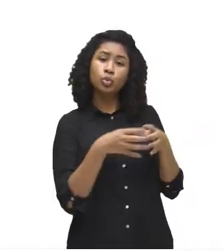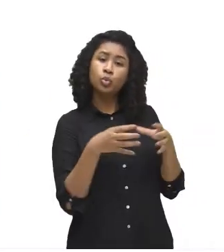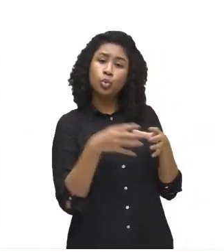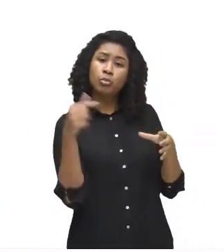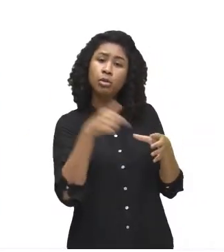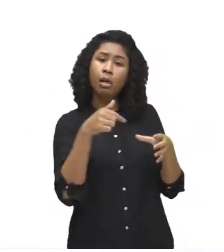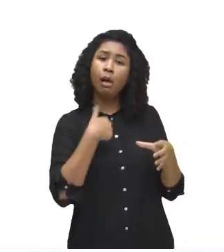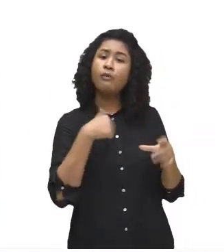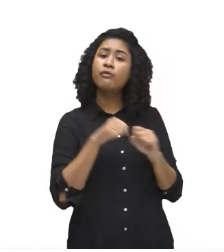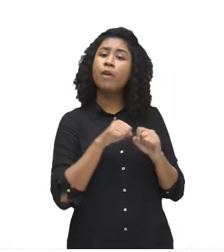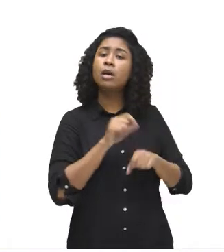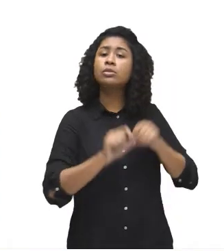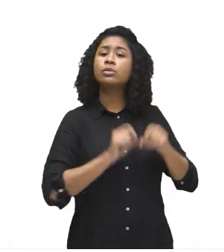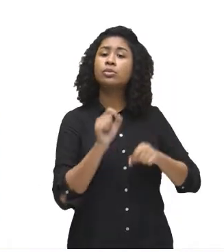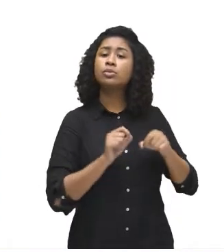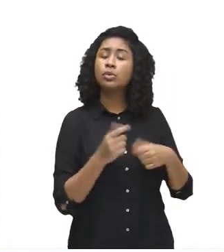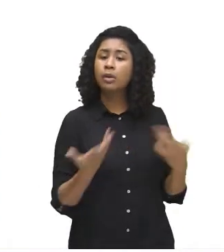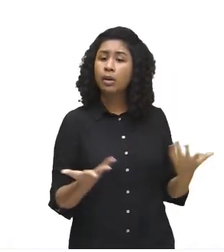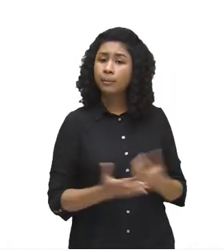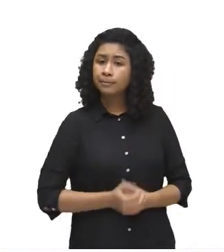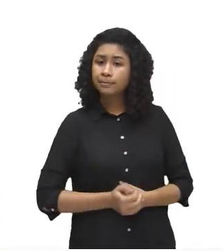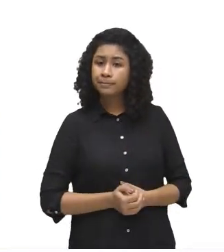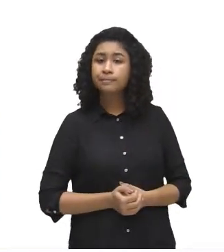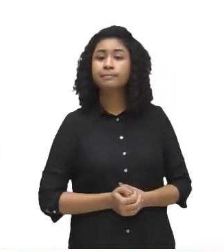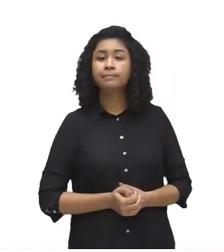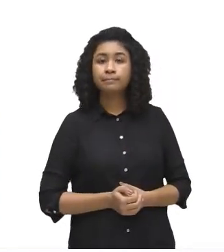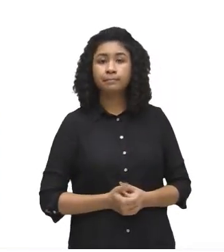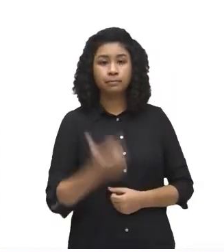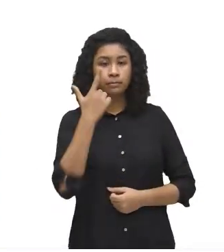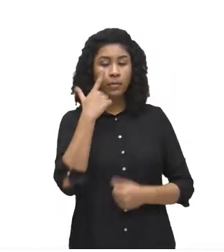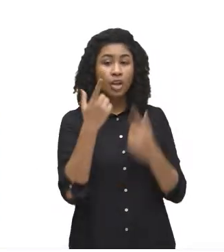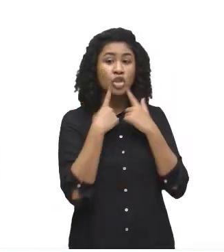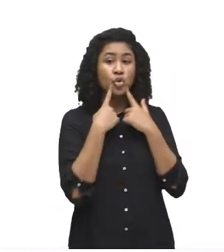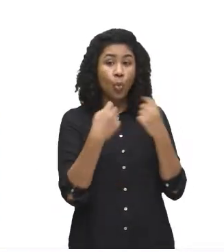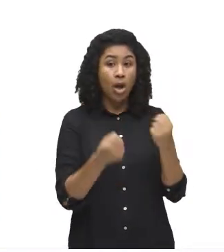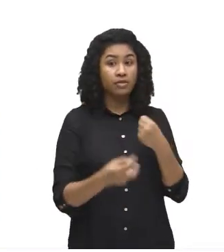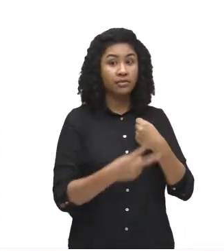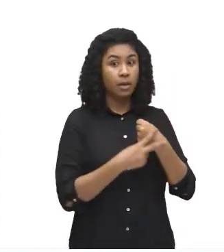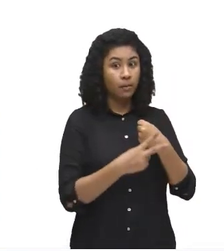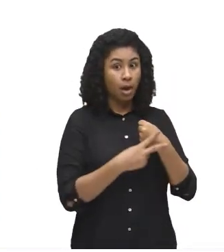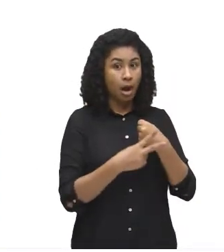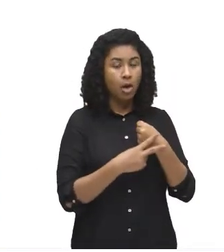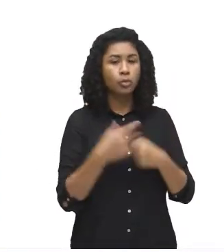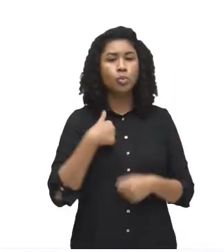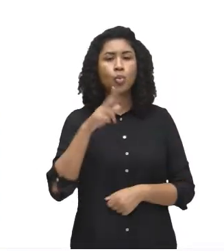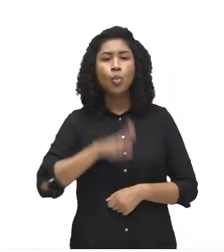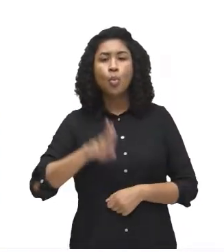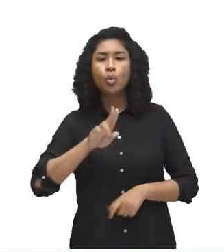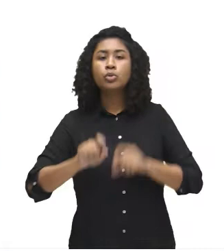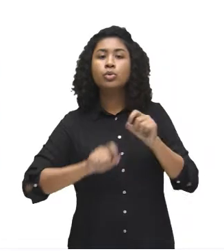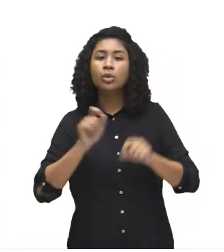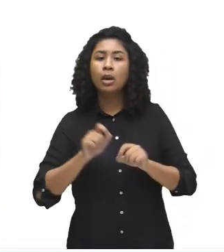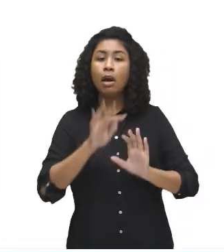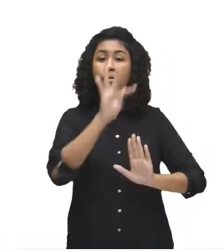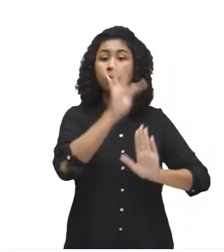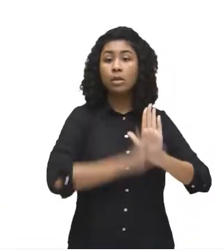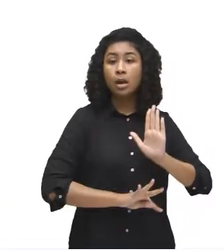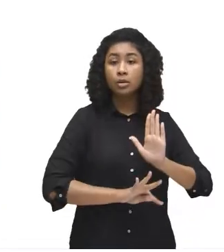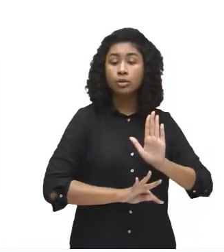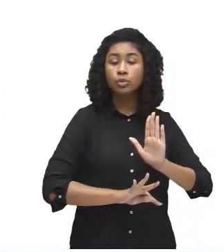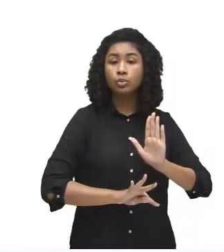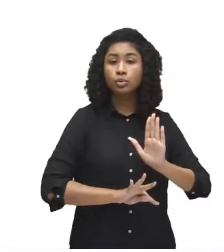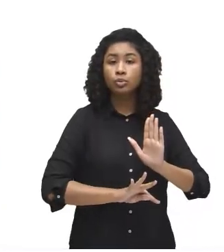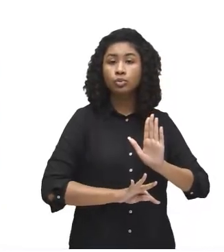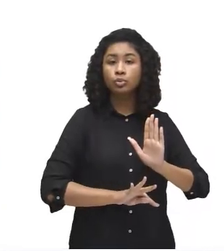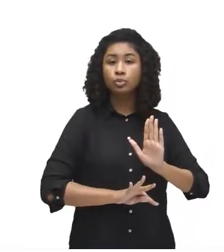linguagem verbal. Olha o que eu faço na linguagem verbal. Eu utilizo textos, olha